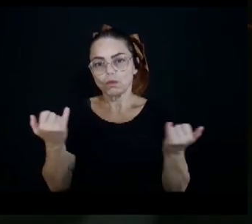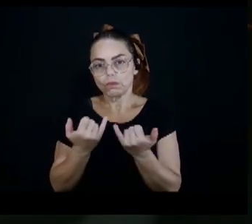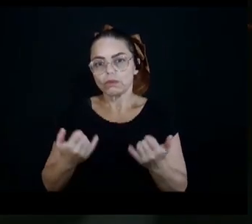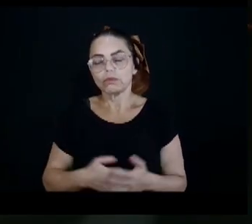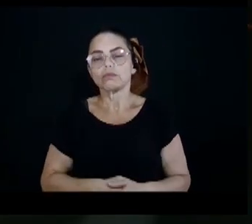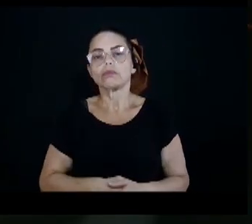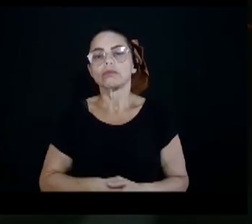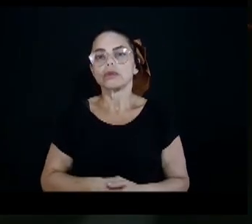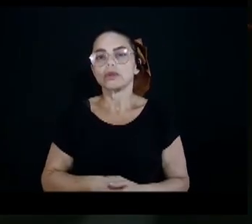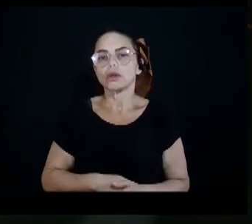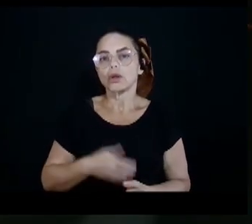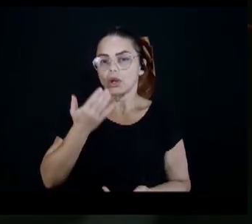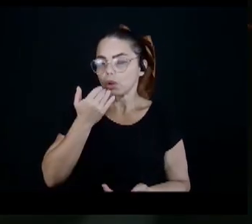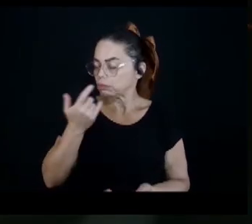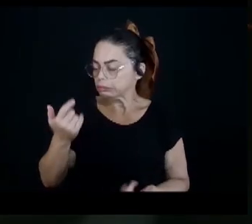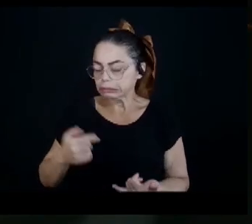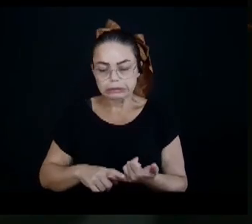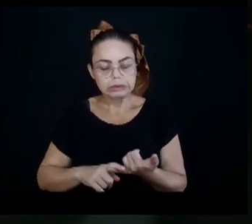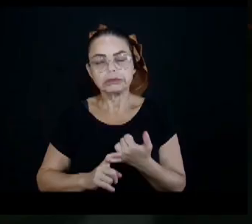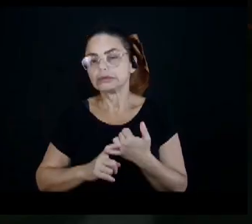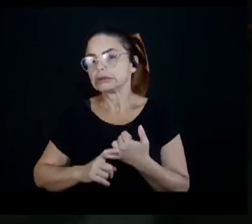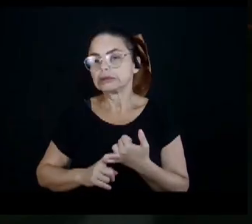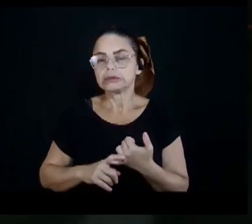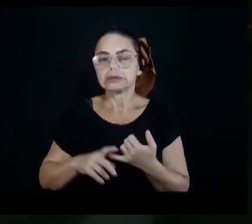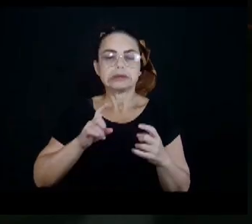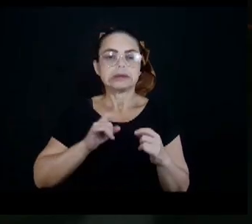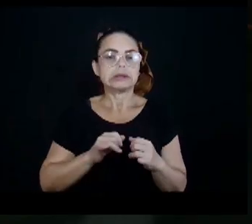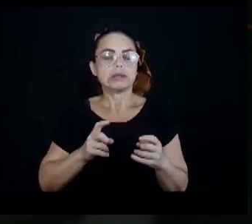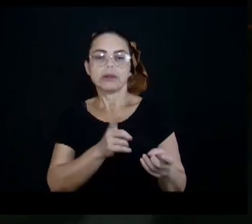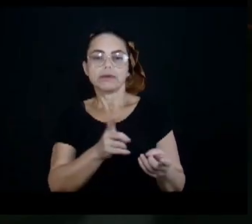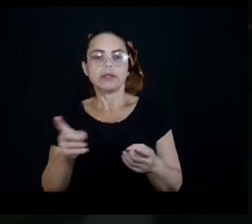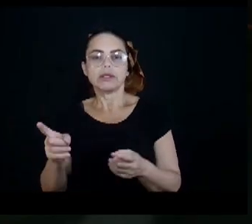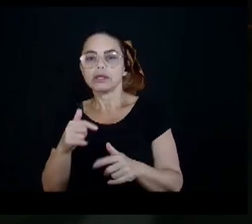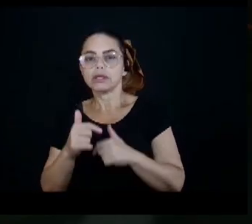a gente fala de mercado, e a gente também vai falar, gente, sobre a